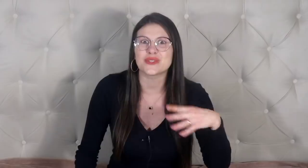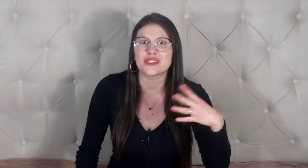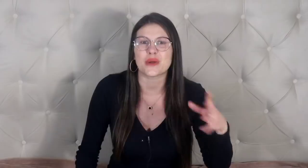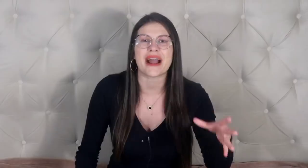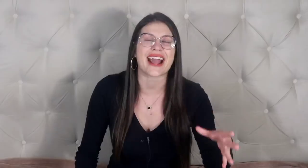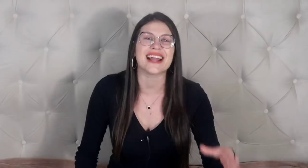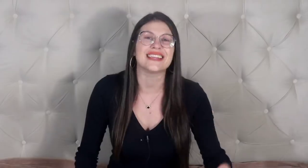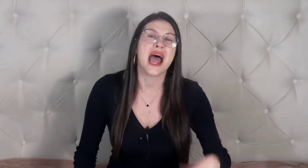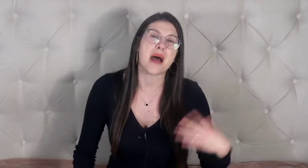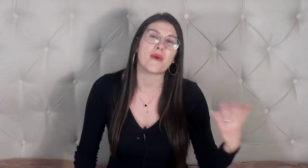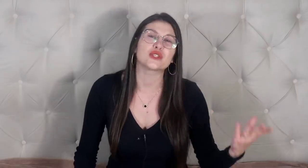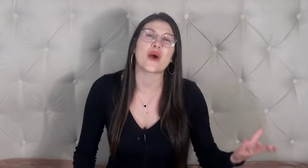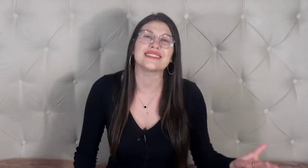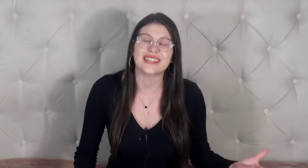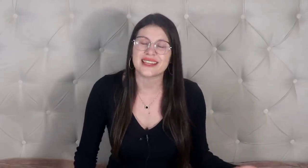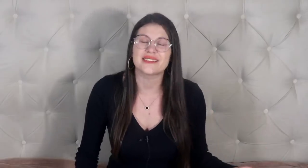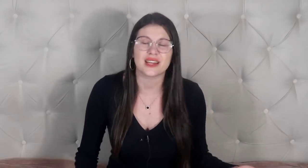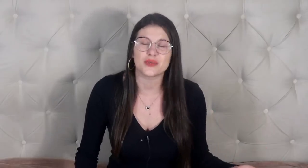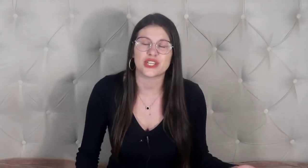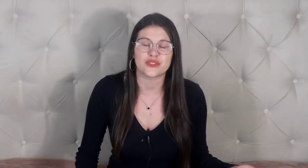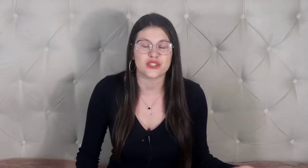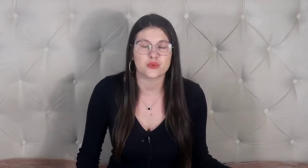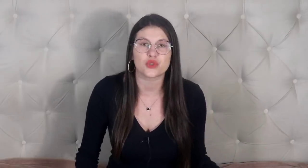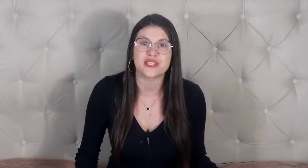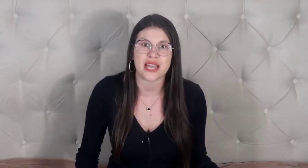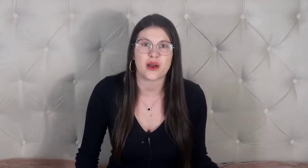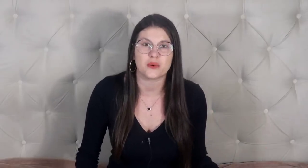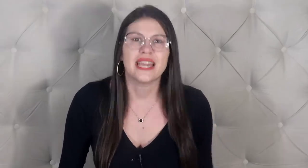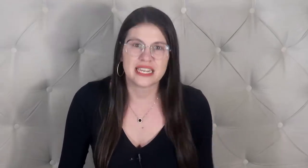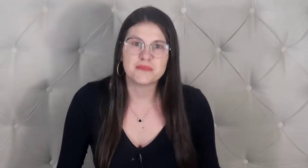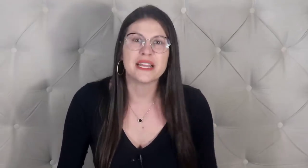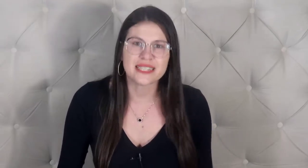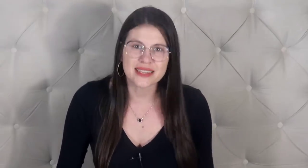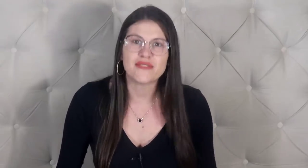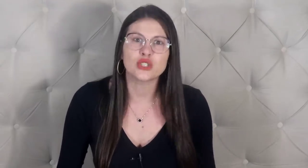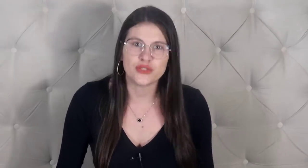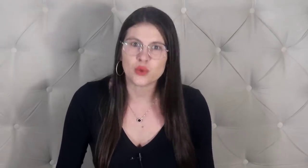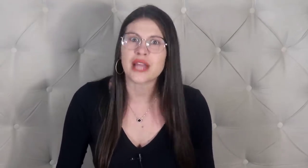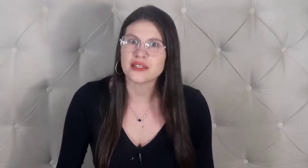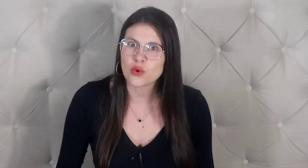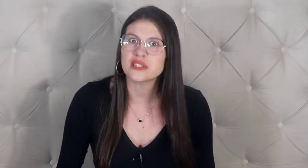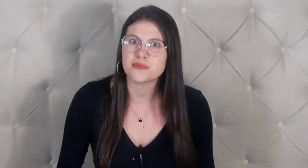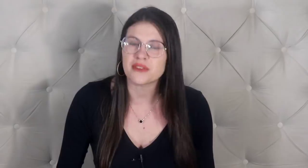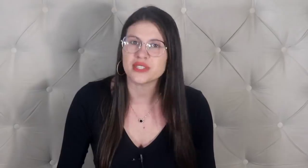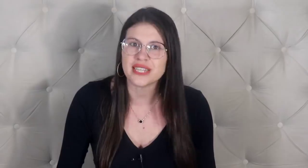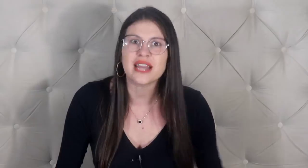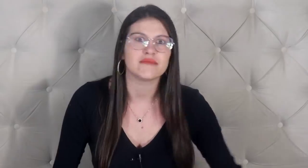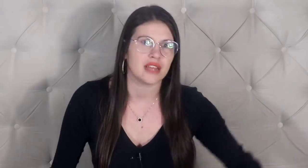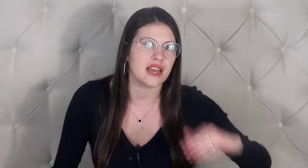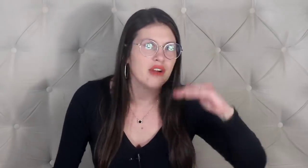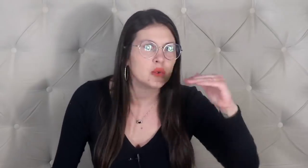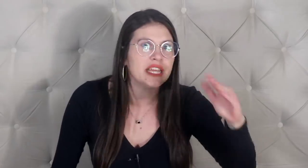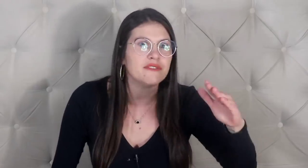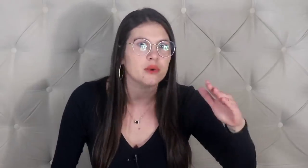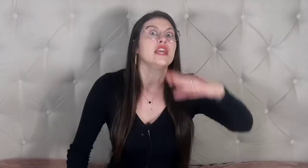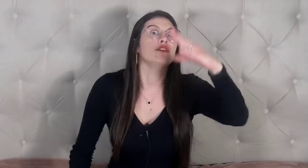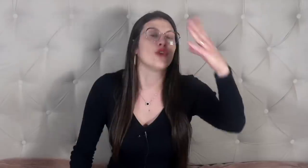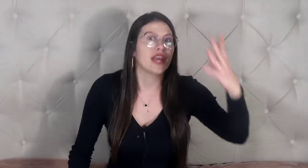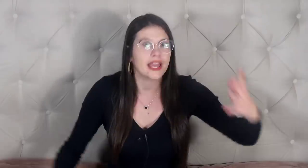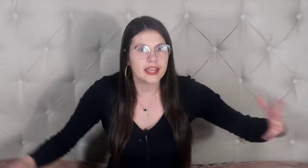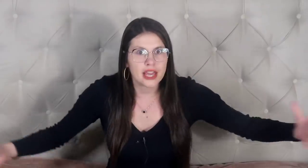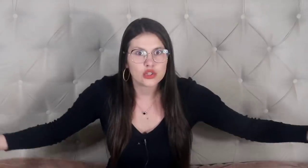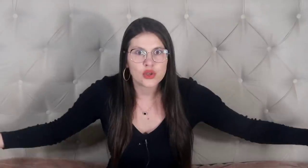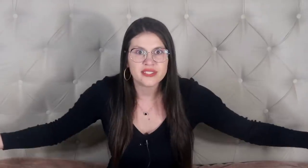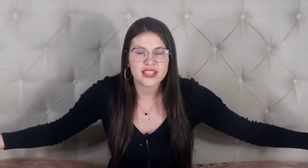os ácidos estomacais após quase 3 anos de ativismo judicial. Eles precisavam dificultar as coisas para você, elevar o nível.